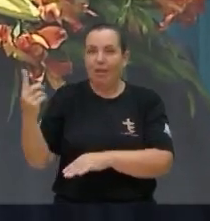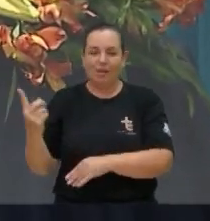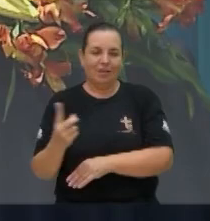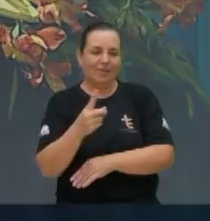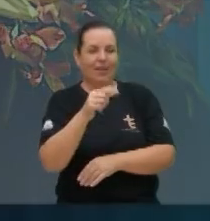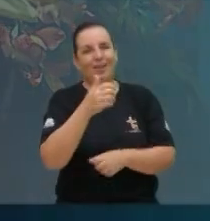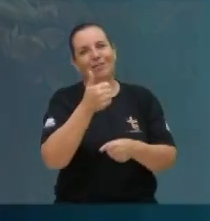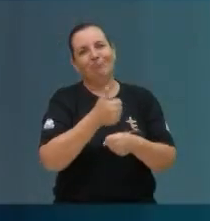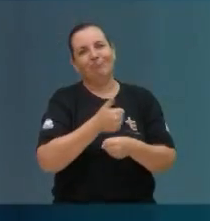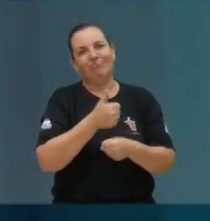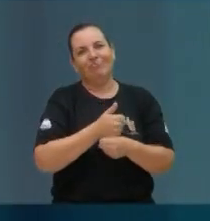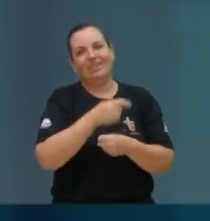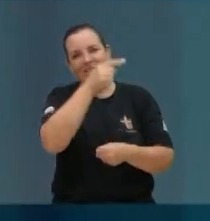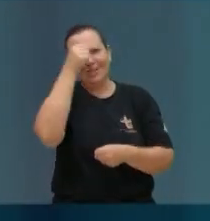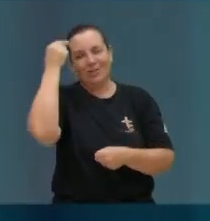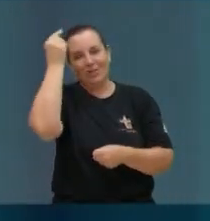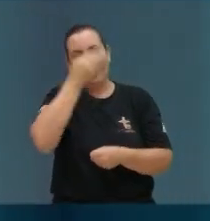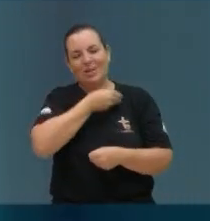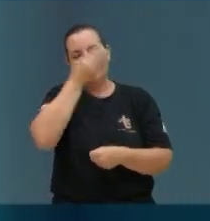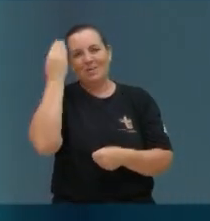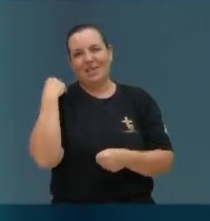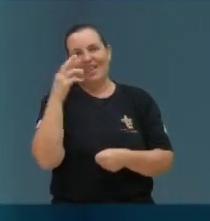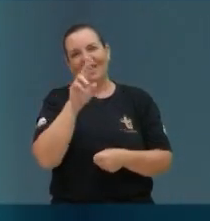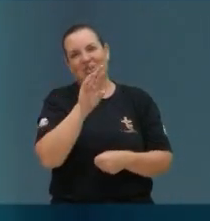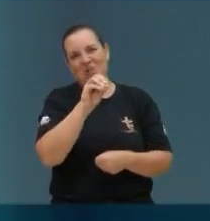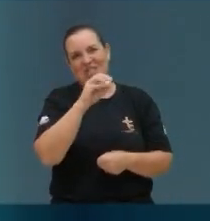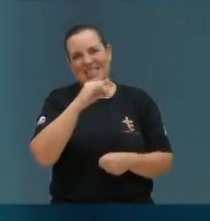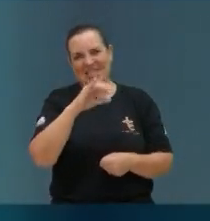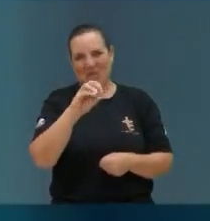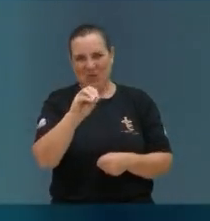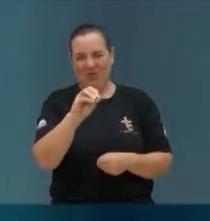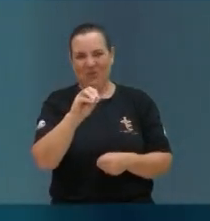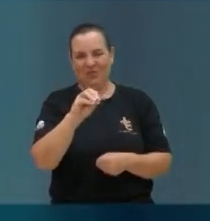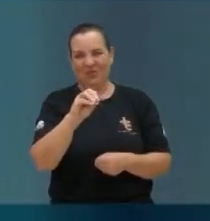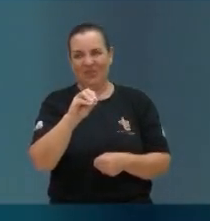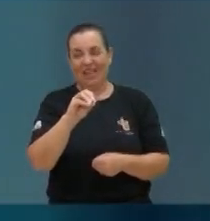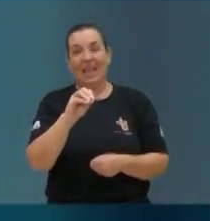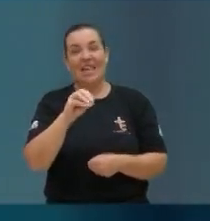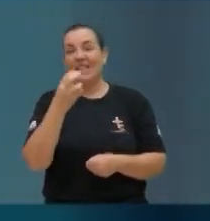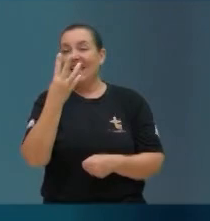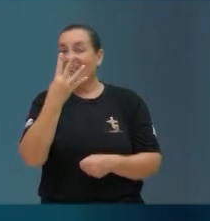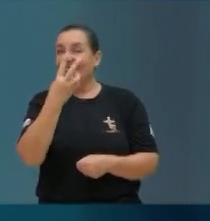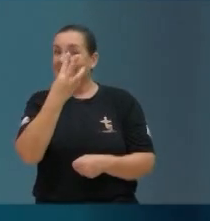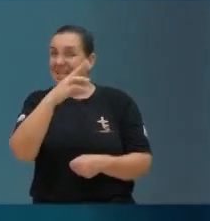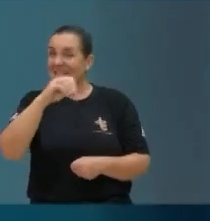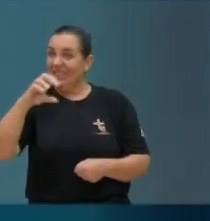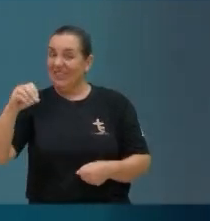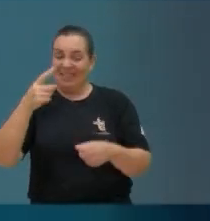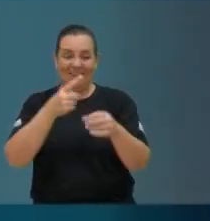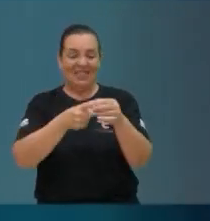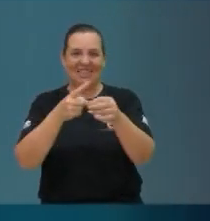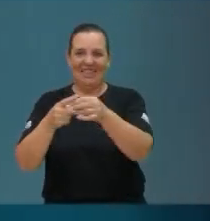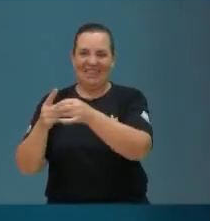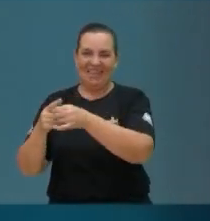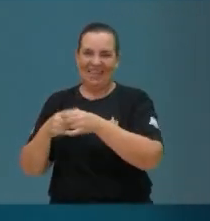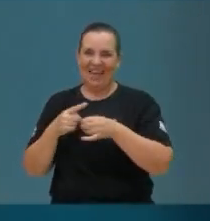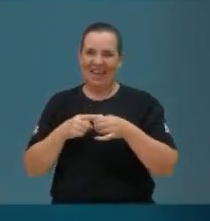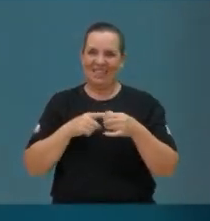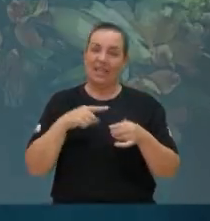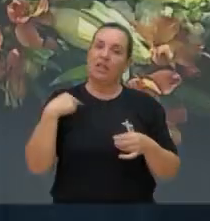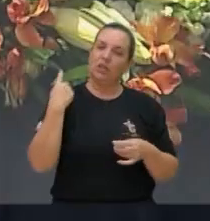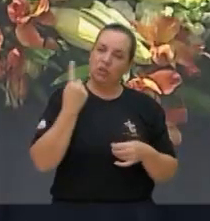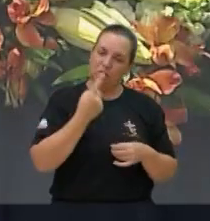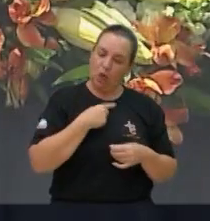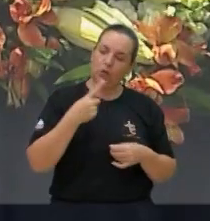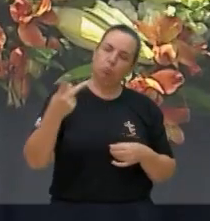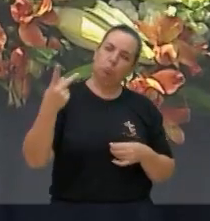reitor do Santuário Estadual de Nossa Senhora do Rocio. E das 399 cidades, nós dois já